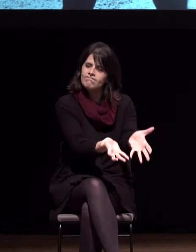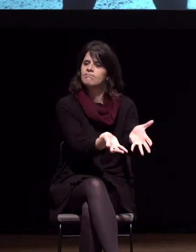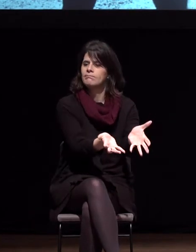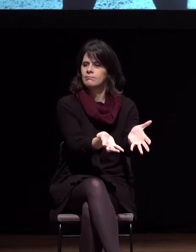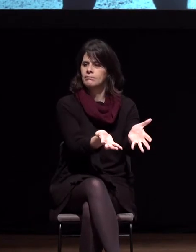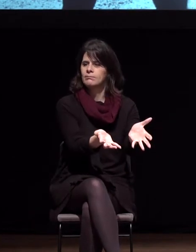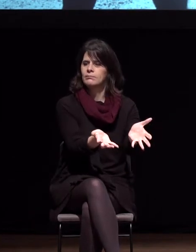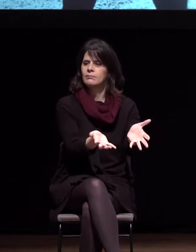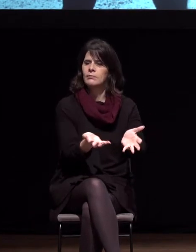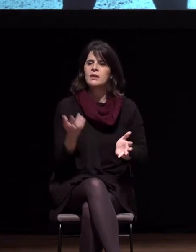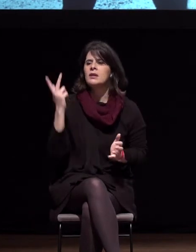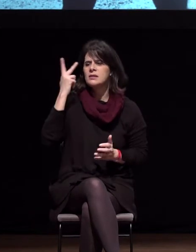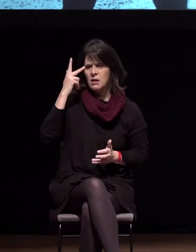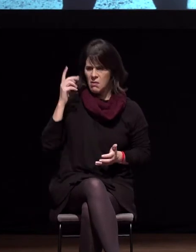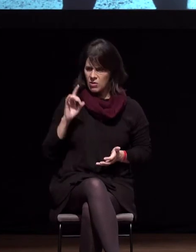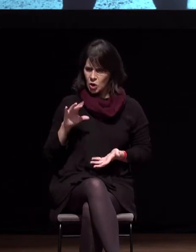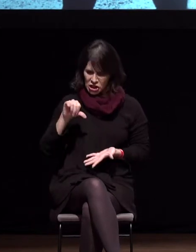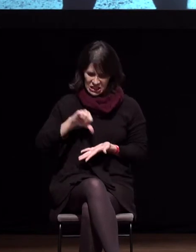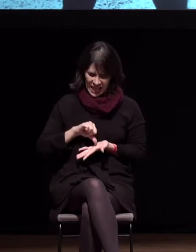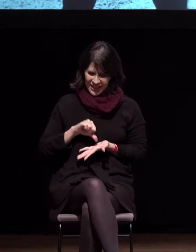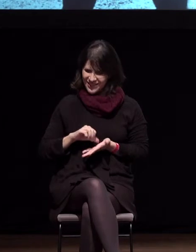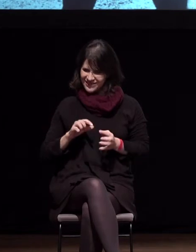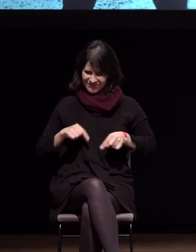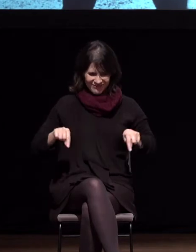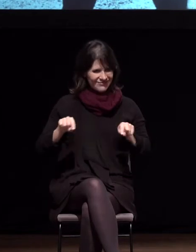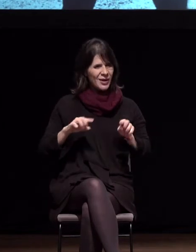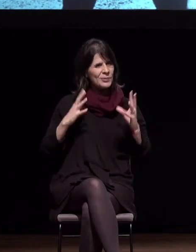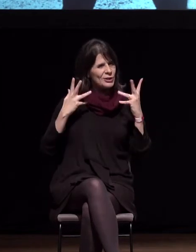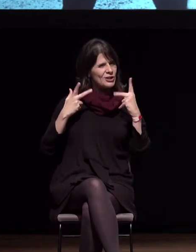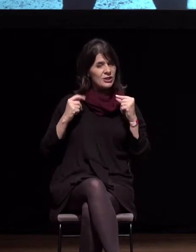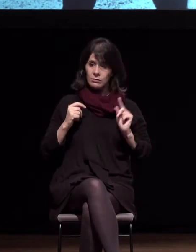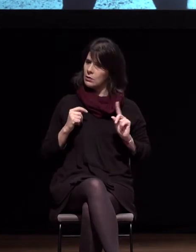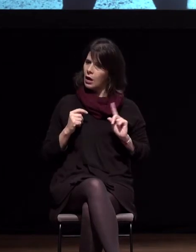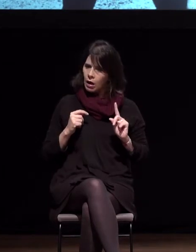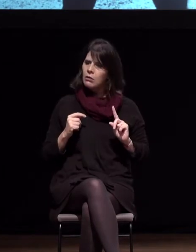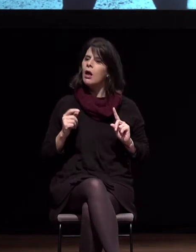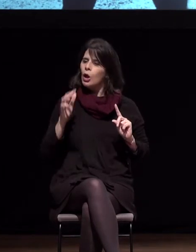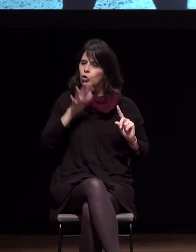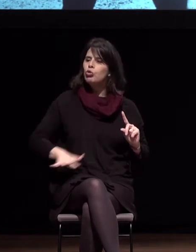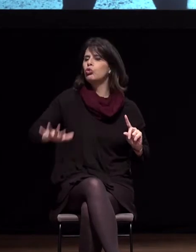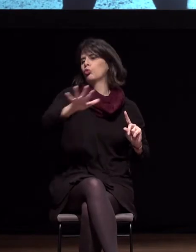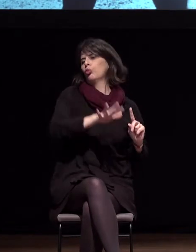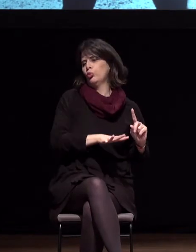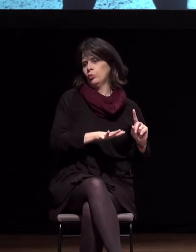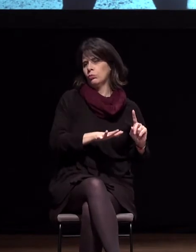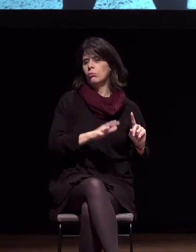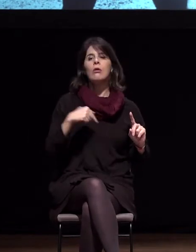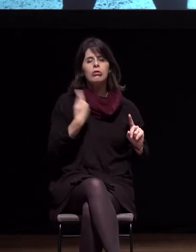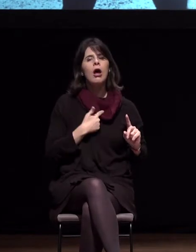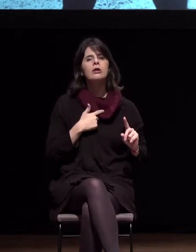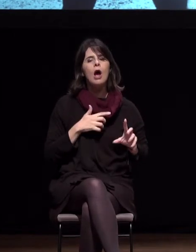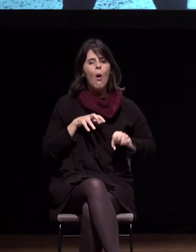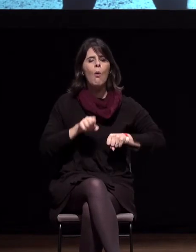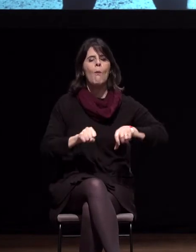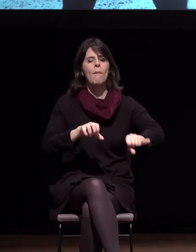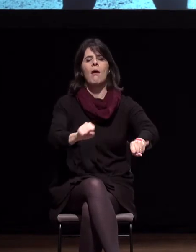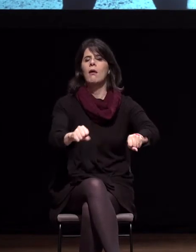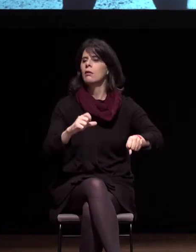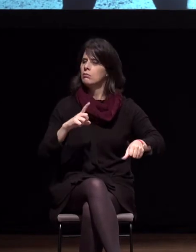as áreas centrais bonitinhas. São Paulo é tudo, e nós, sim, temos o direito de ocupar a cidade. Por que isso é